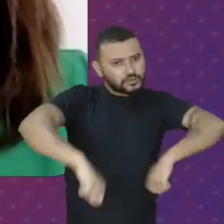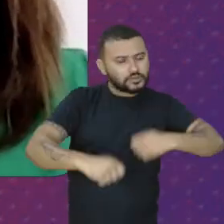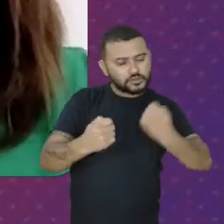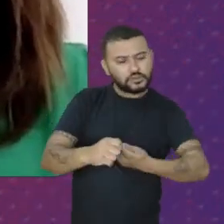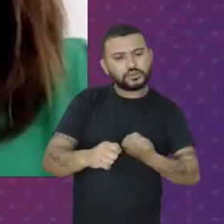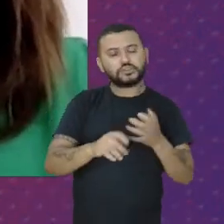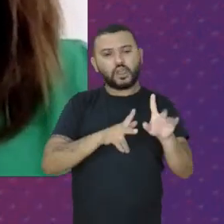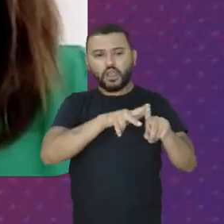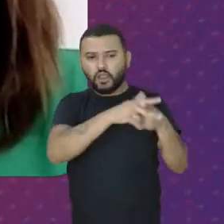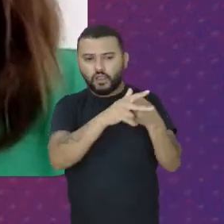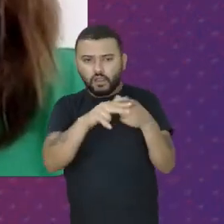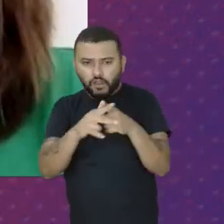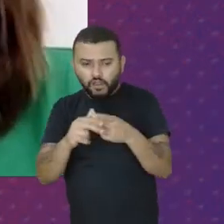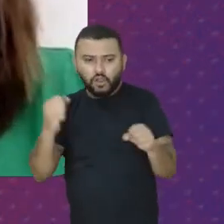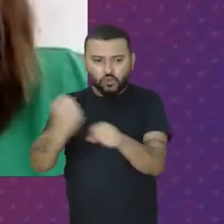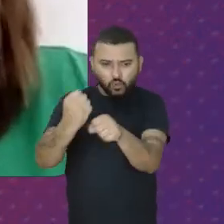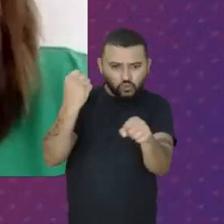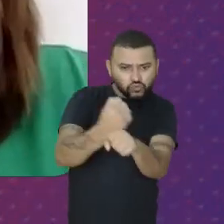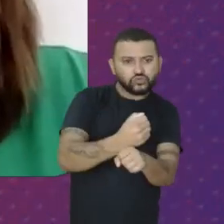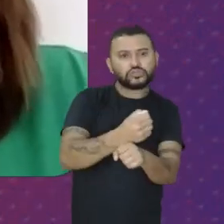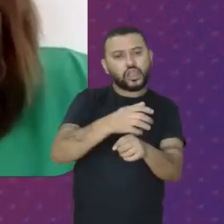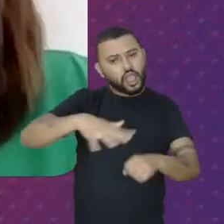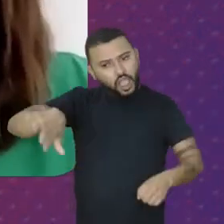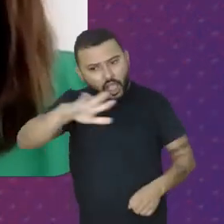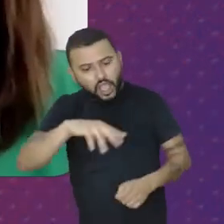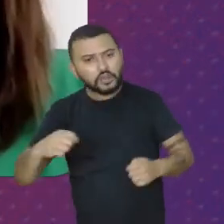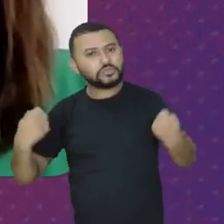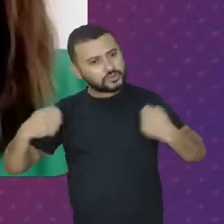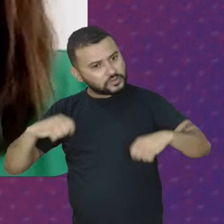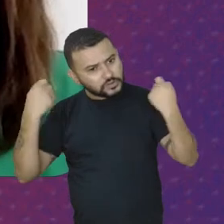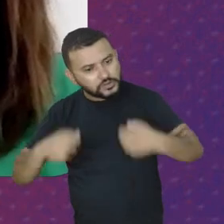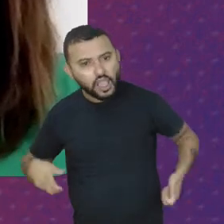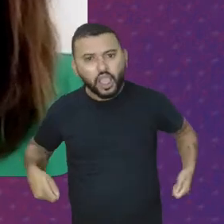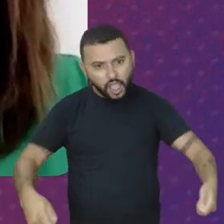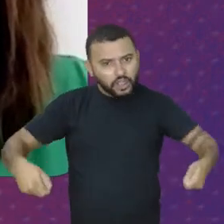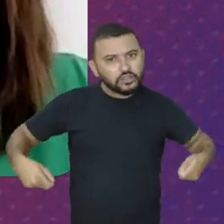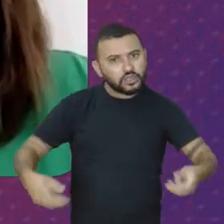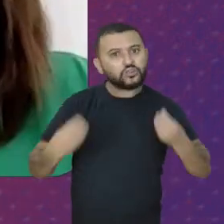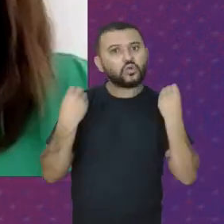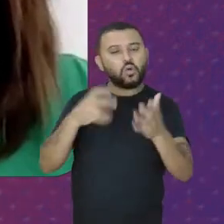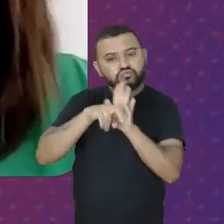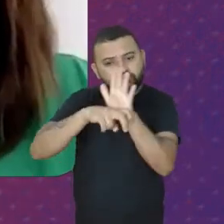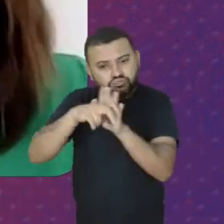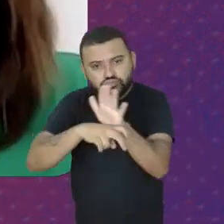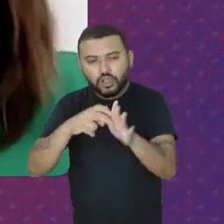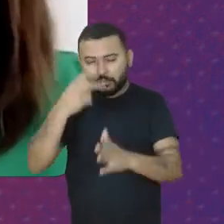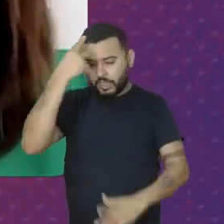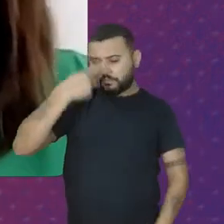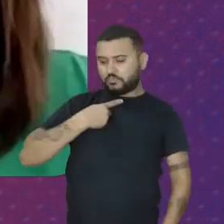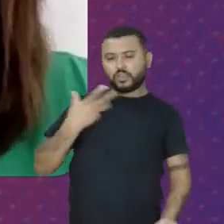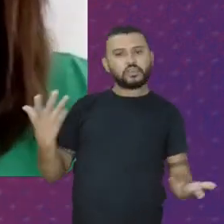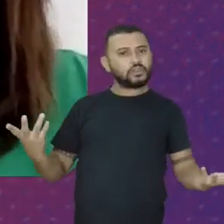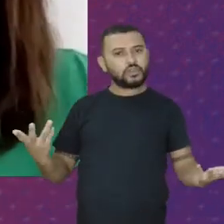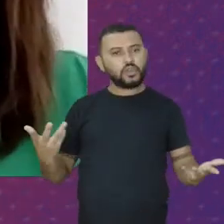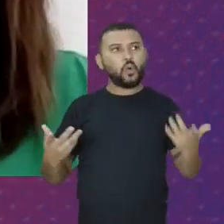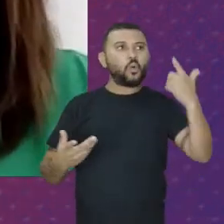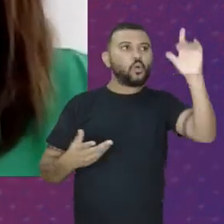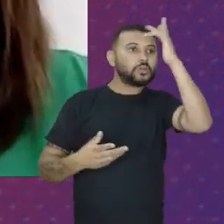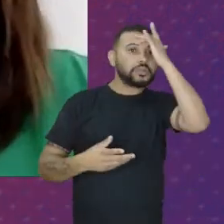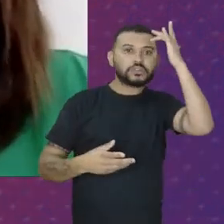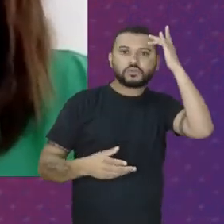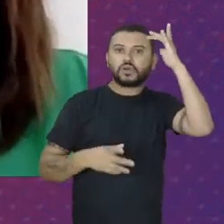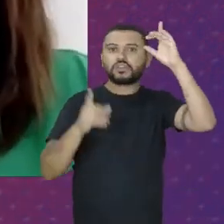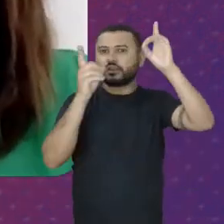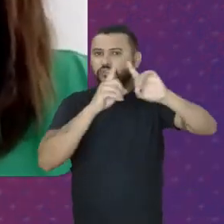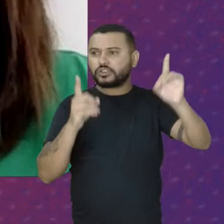que eu pudesse dizer que aquele espaço jamais poderia ser um espaço para mim e para os que viriam ali,